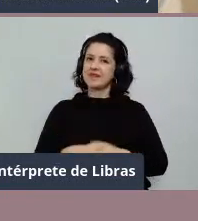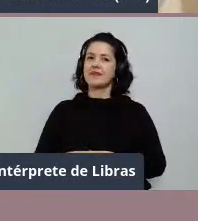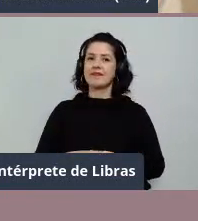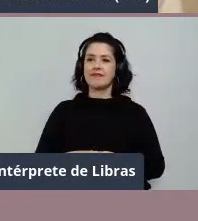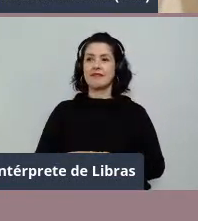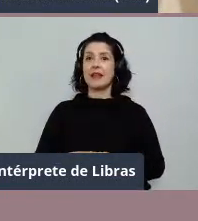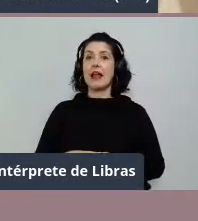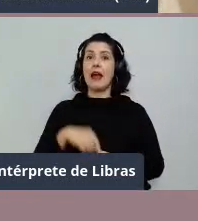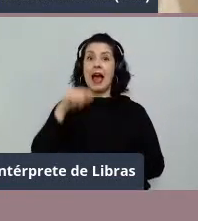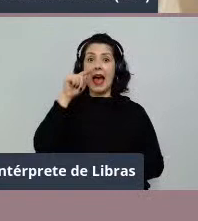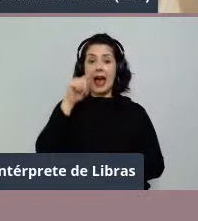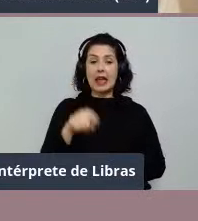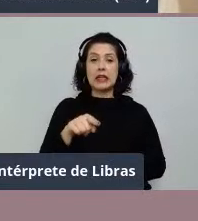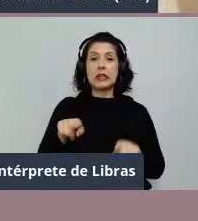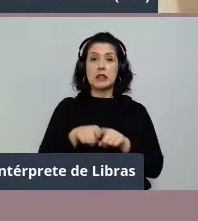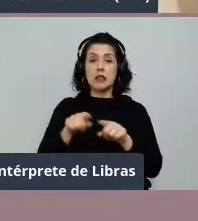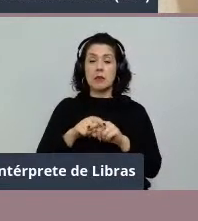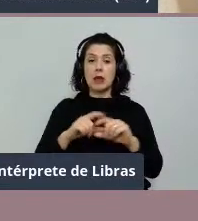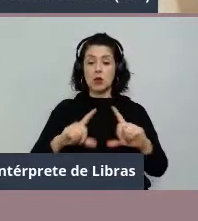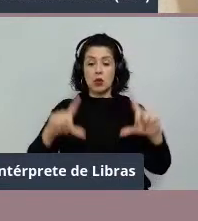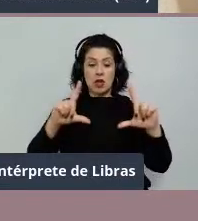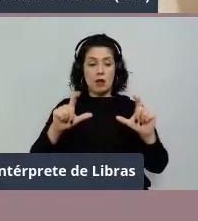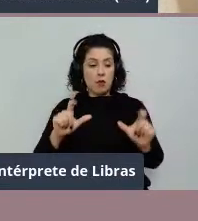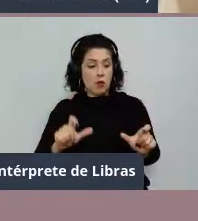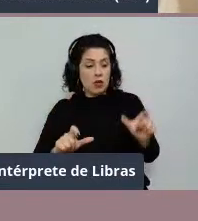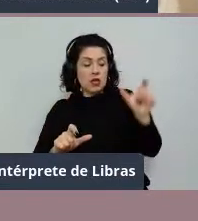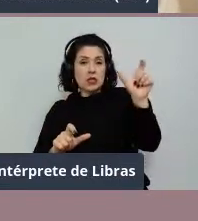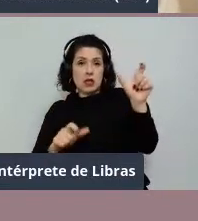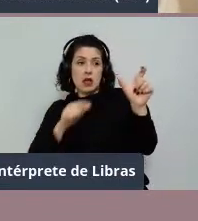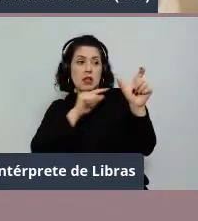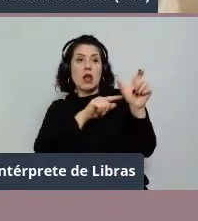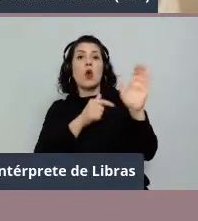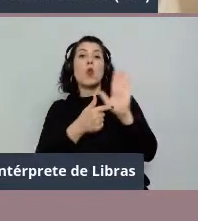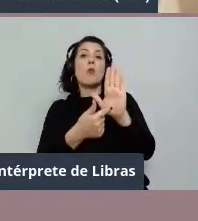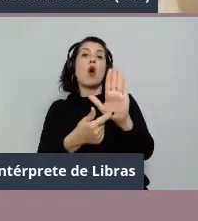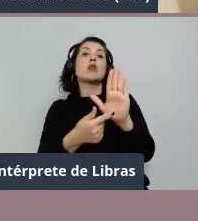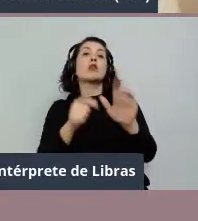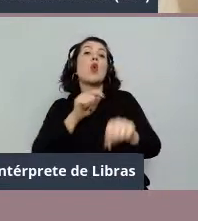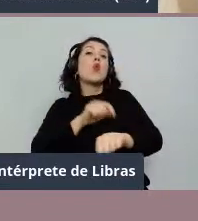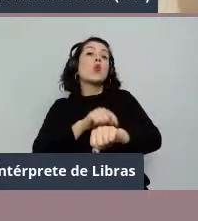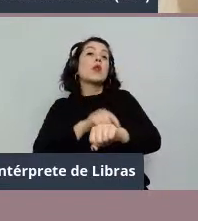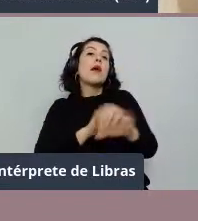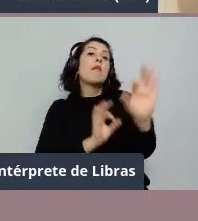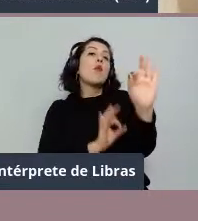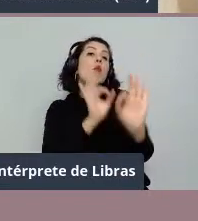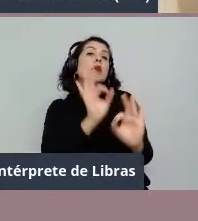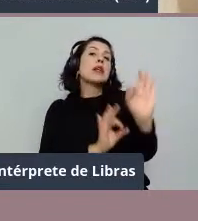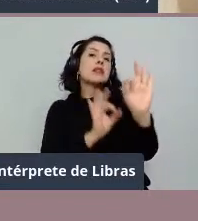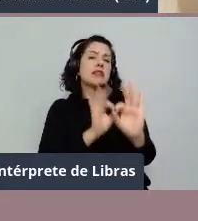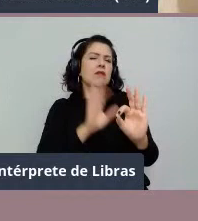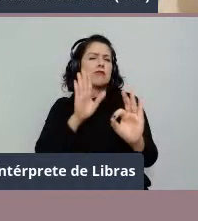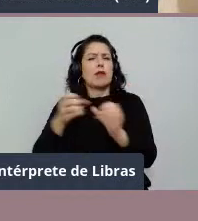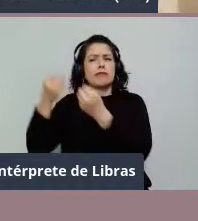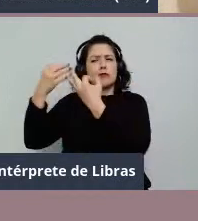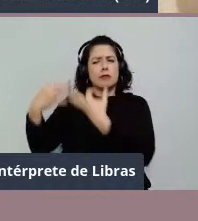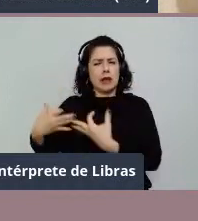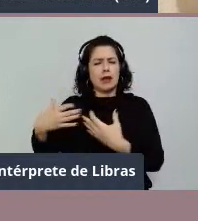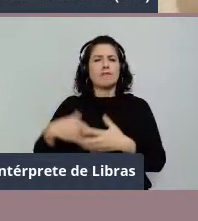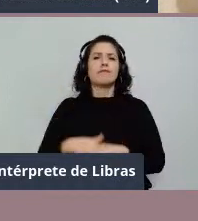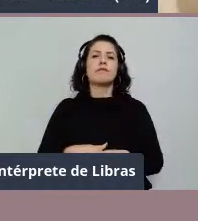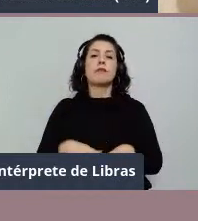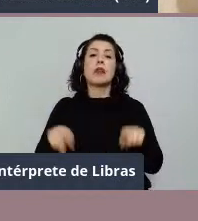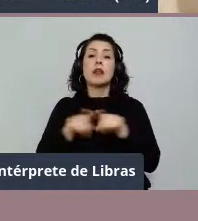Ali, na lateral, tem aquele outro tempo da organização que a gente comentou antes, mas tem também um